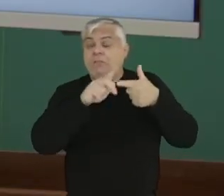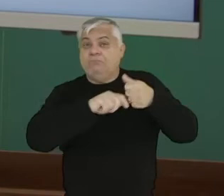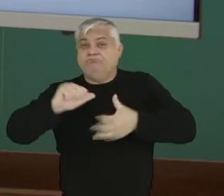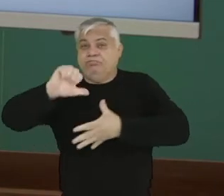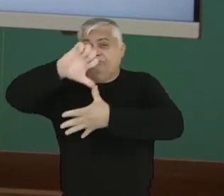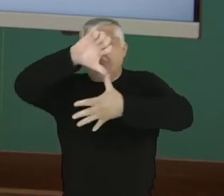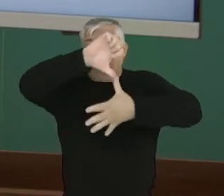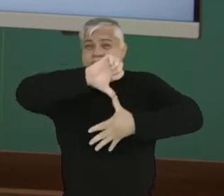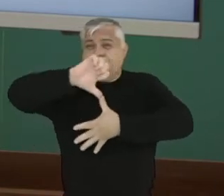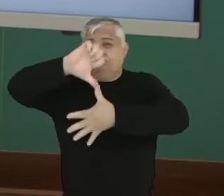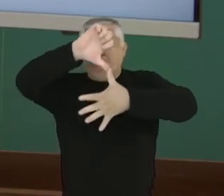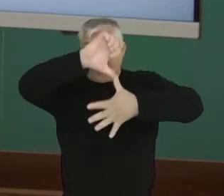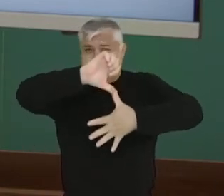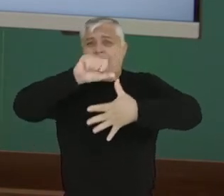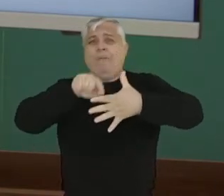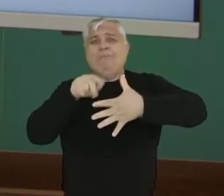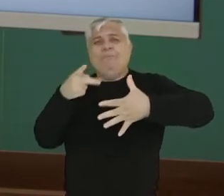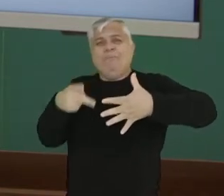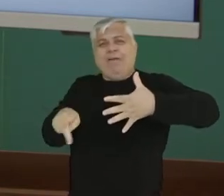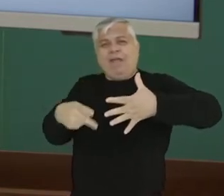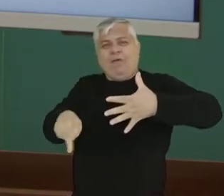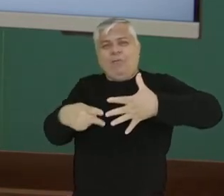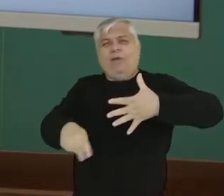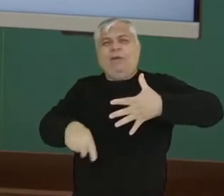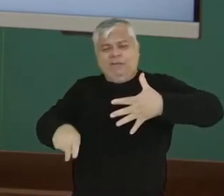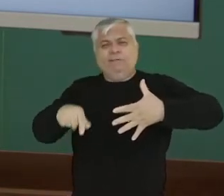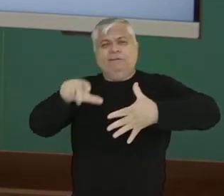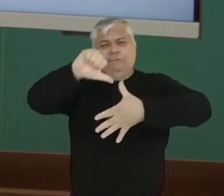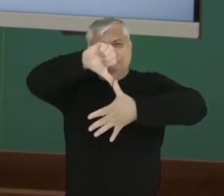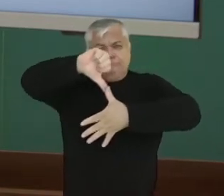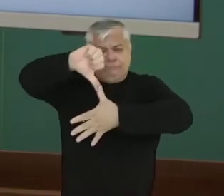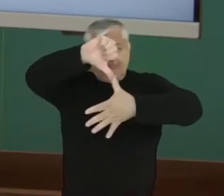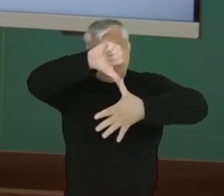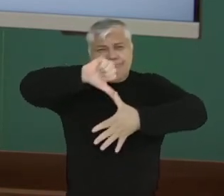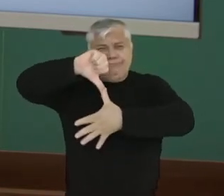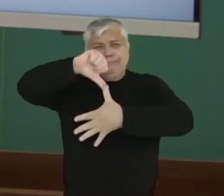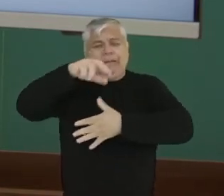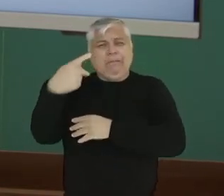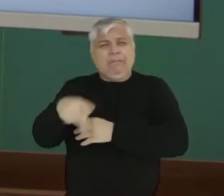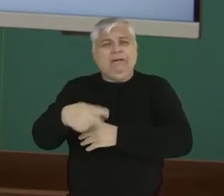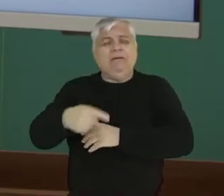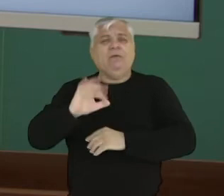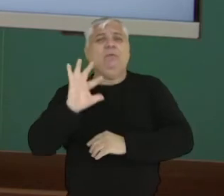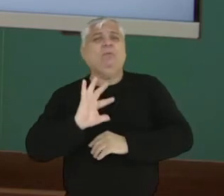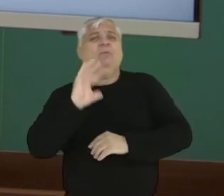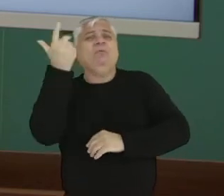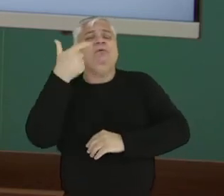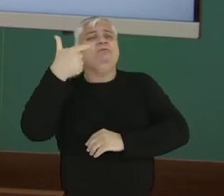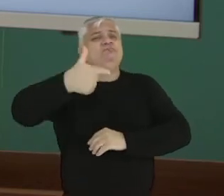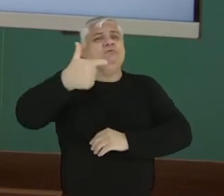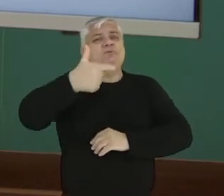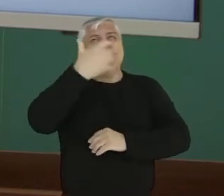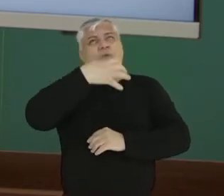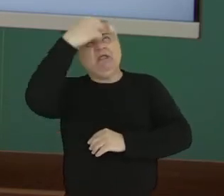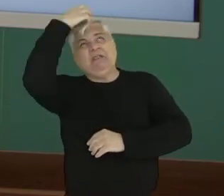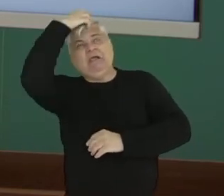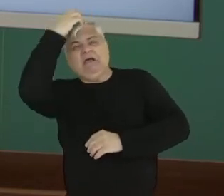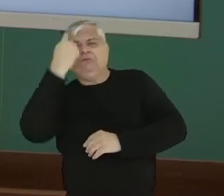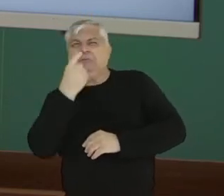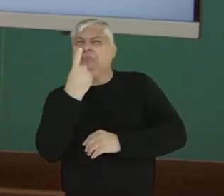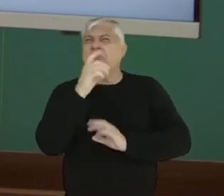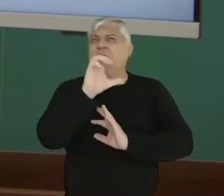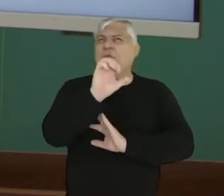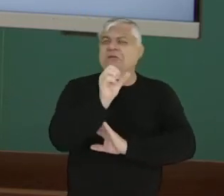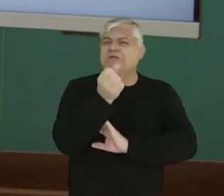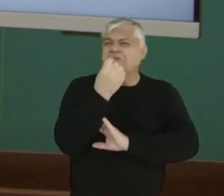a Guerra do Paraguai. A Guerra do Paraguai, ocorrida no segundo reinado, entre